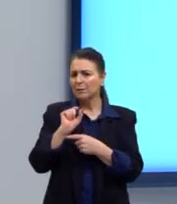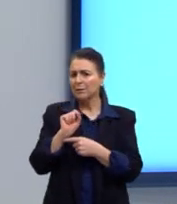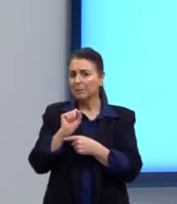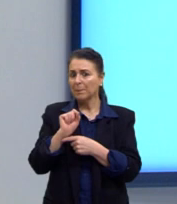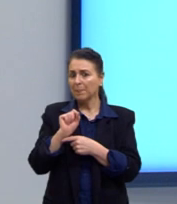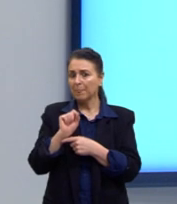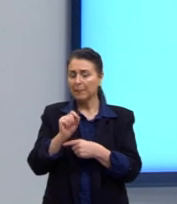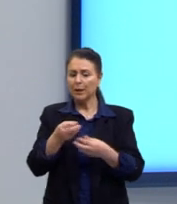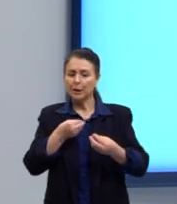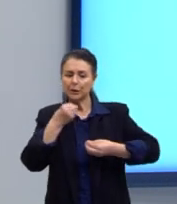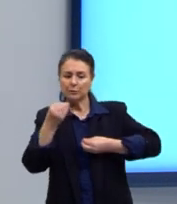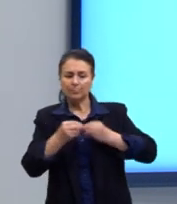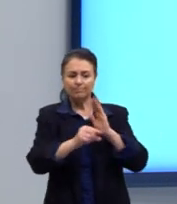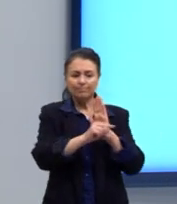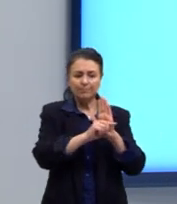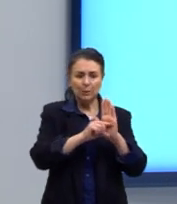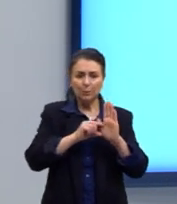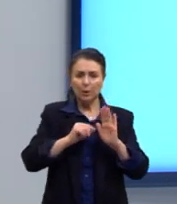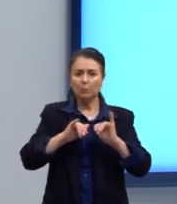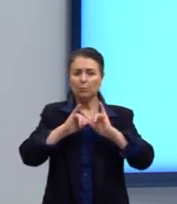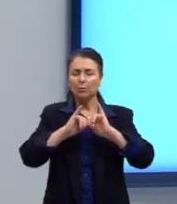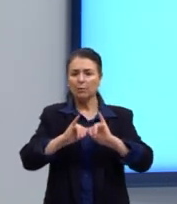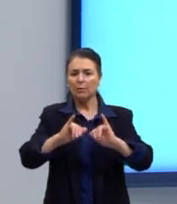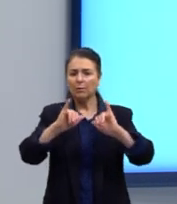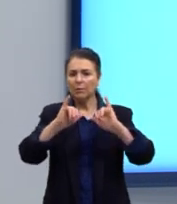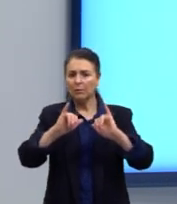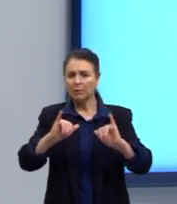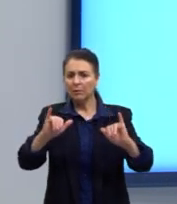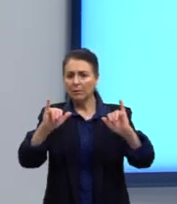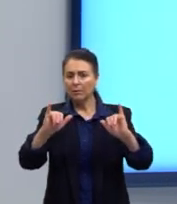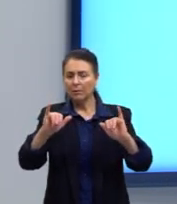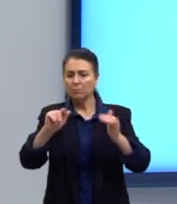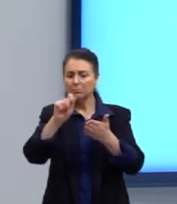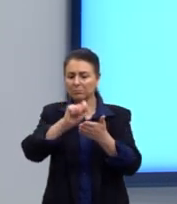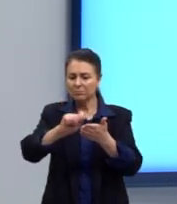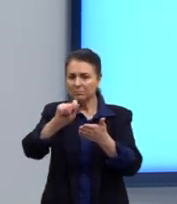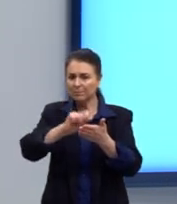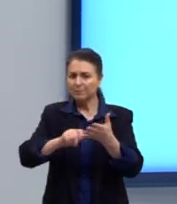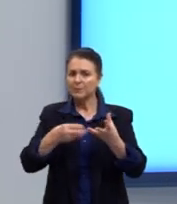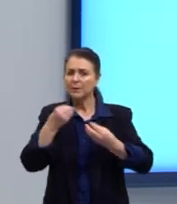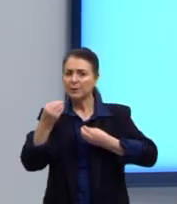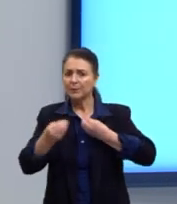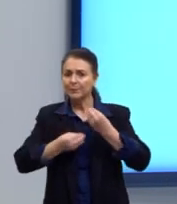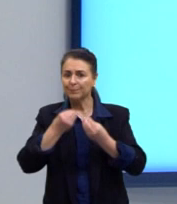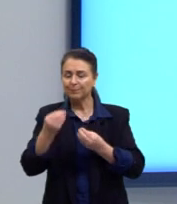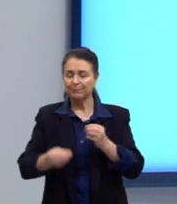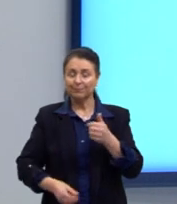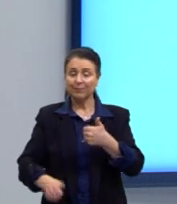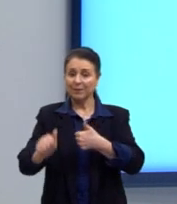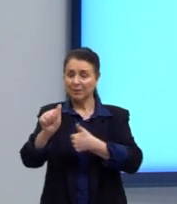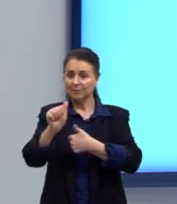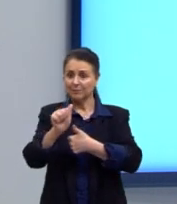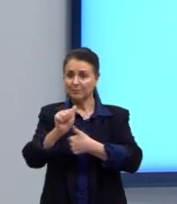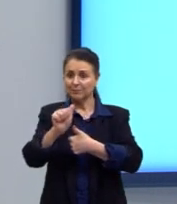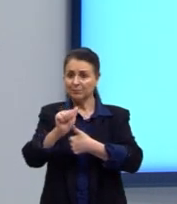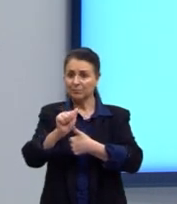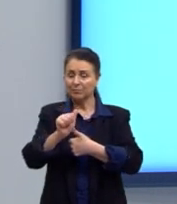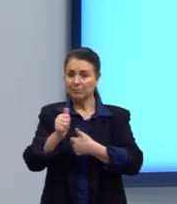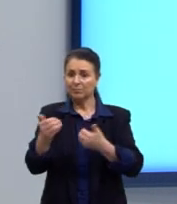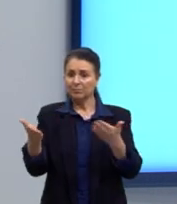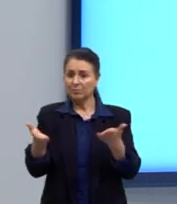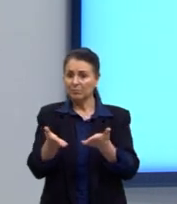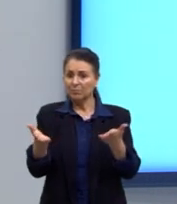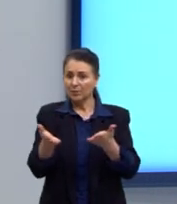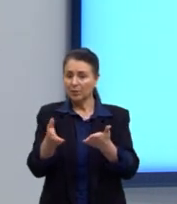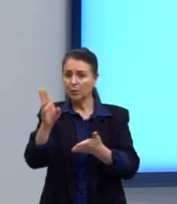como que o autor se pronuncia ao escrever tá letra a caráter atual pelo